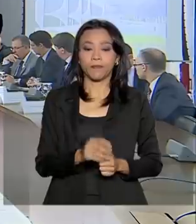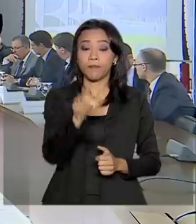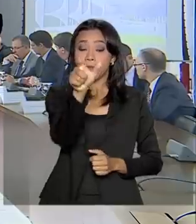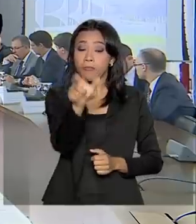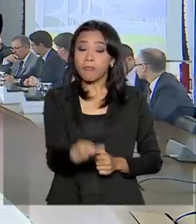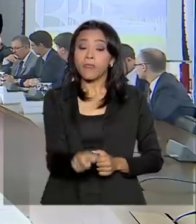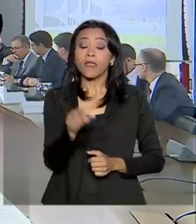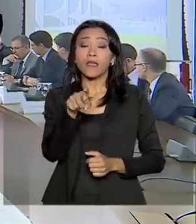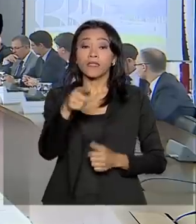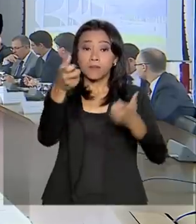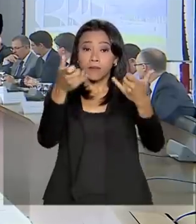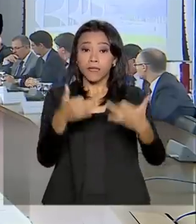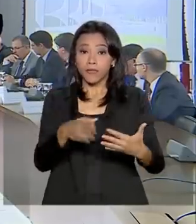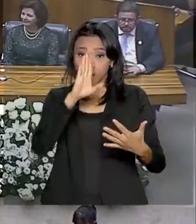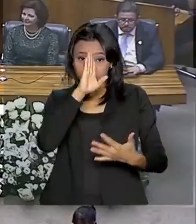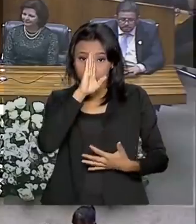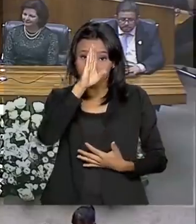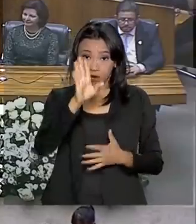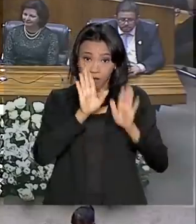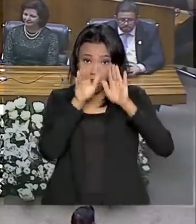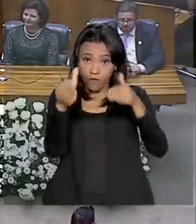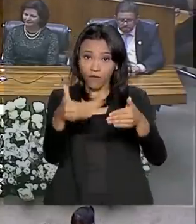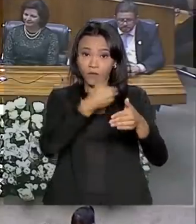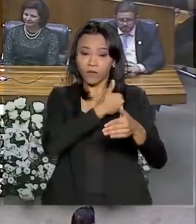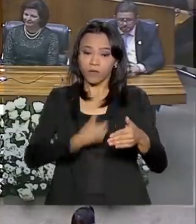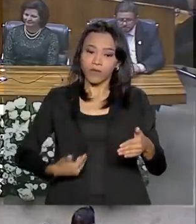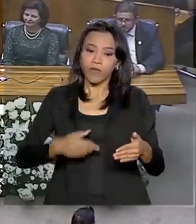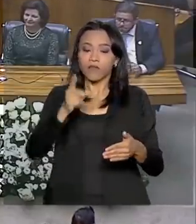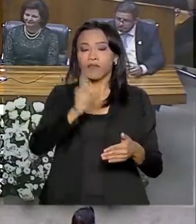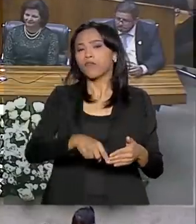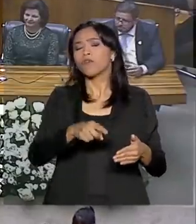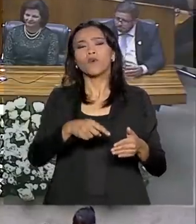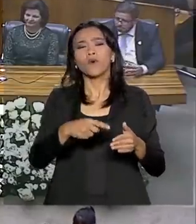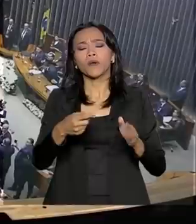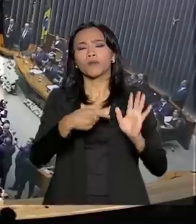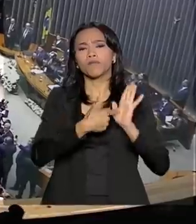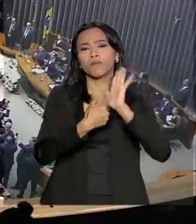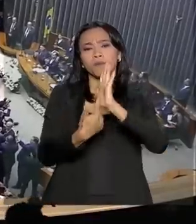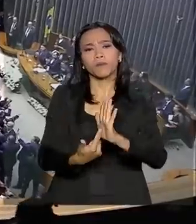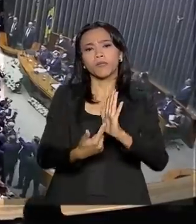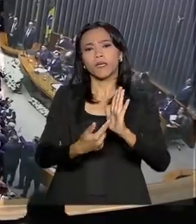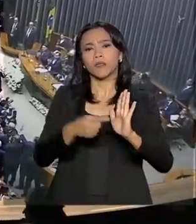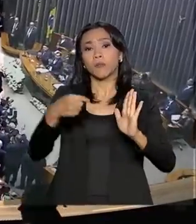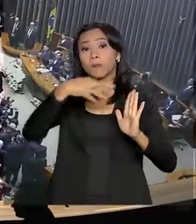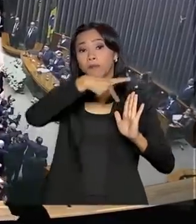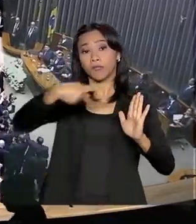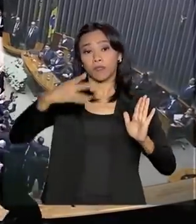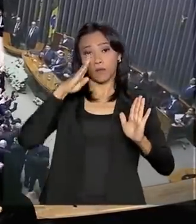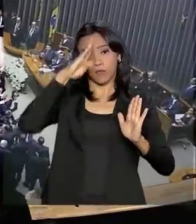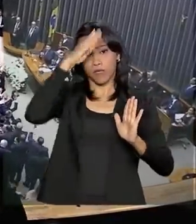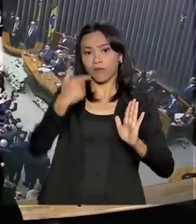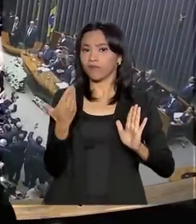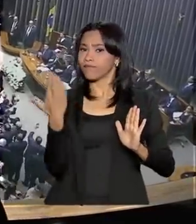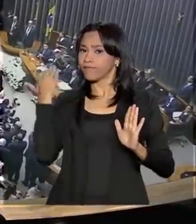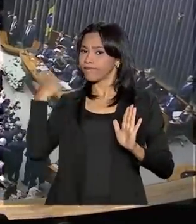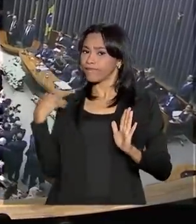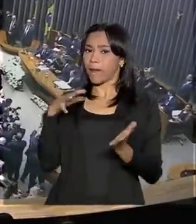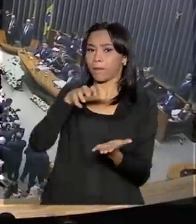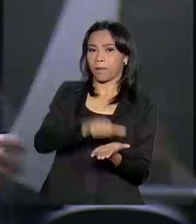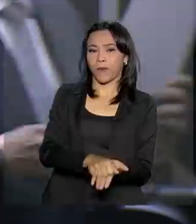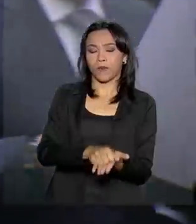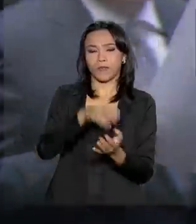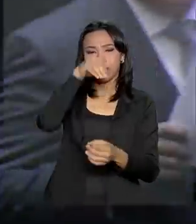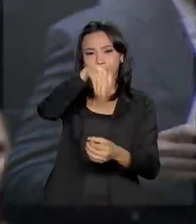do governo na área econômica foi definida pelo presidente Jair Bolsonaro durante o discurso de posse no Congresso